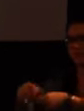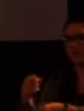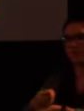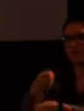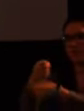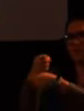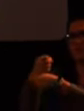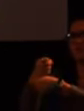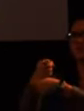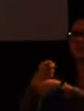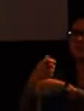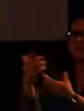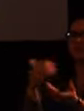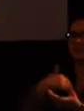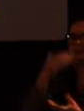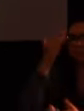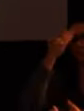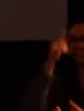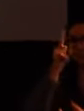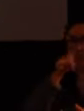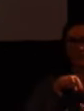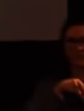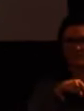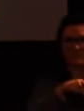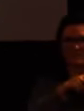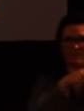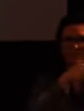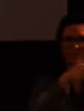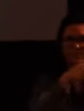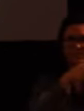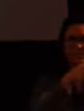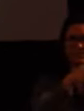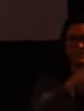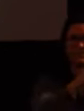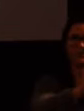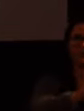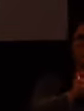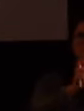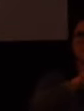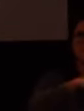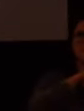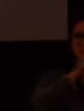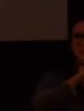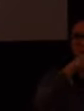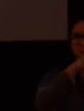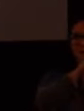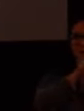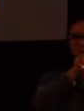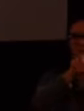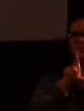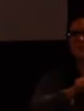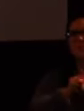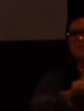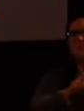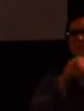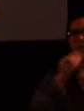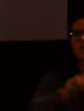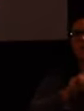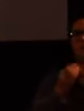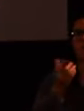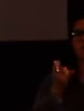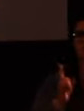entendemos que não era matéria a ser tratada no plano diretor. Assim como questões de recursos, que são os afastamentos entre os prédios, isso